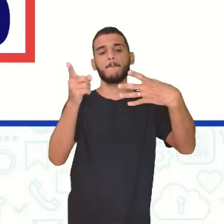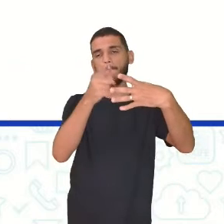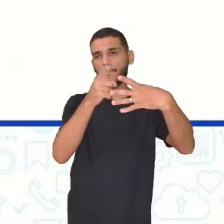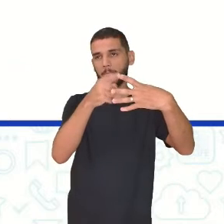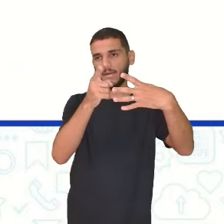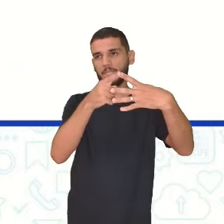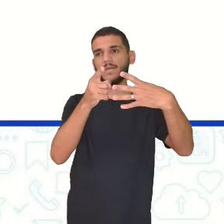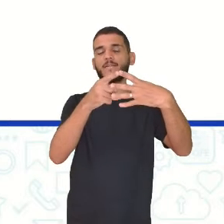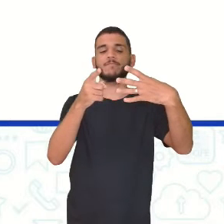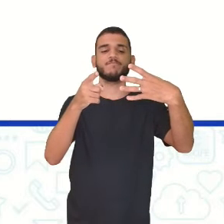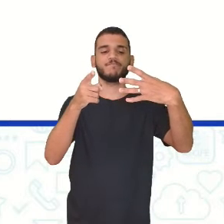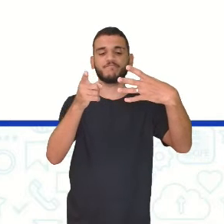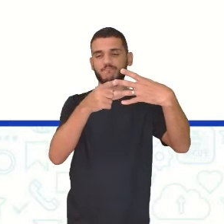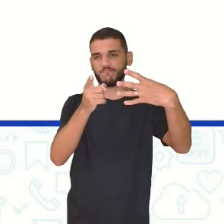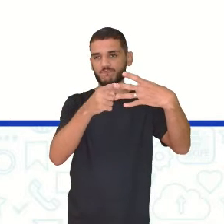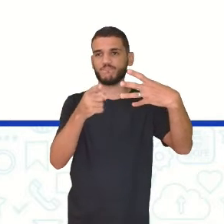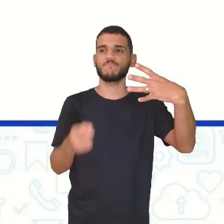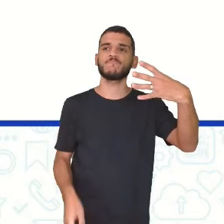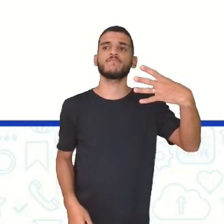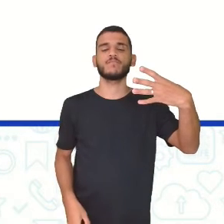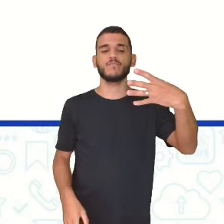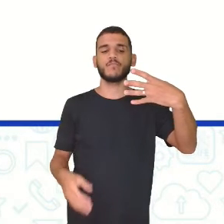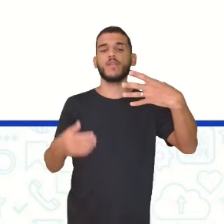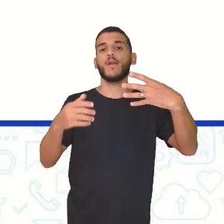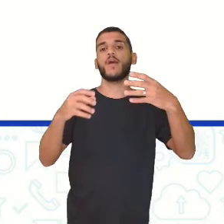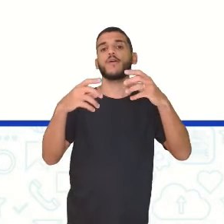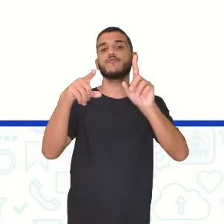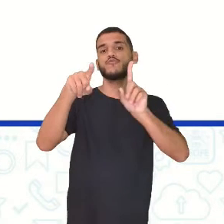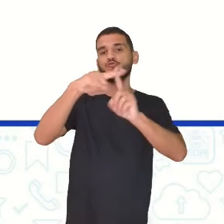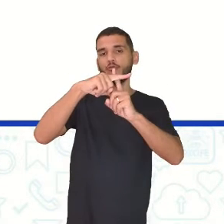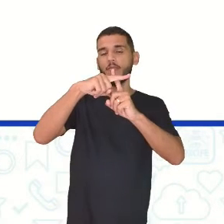partes, tá? Então vamos lá, vamos somar